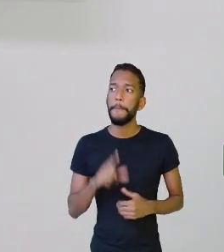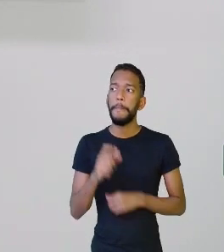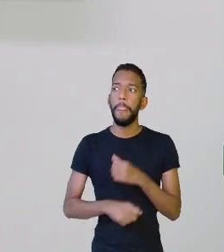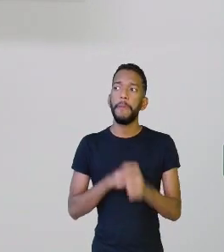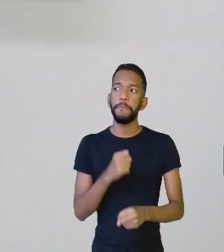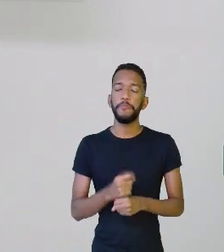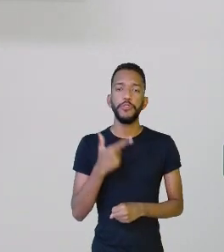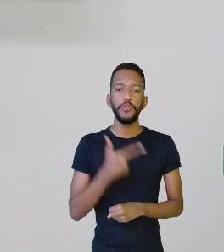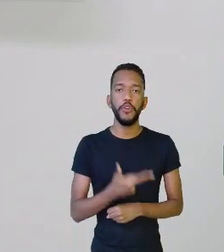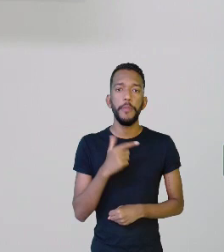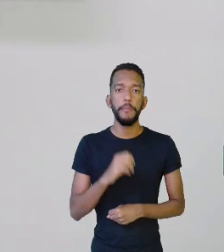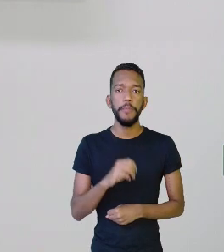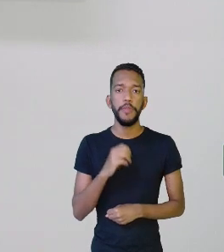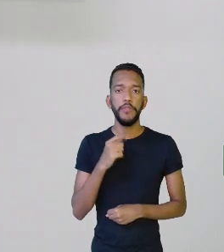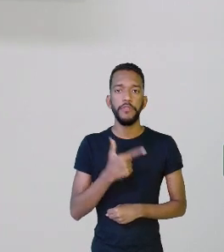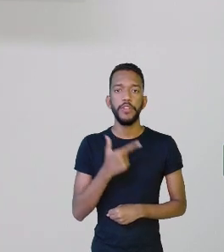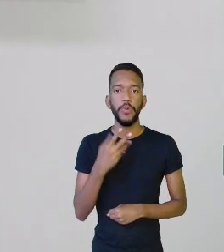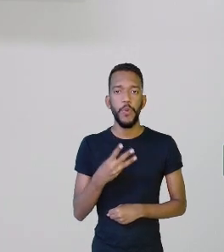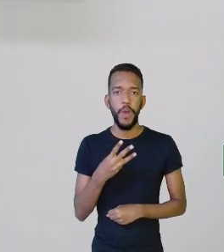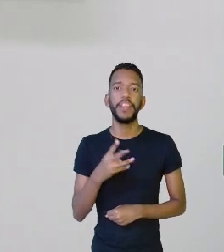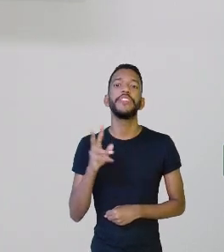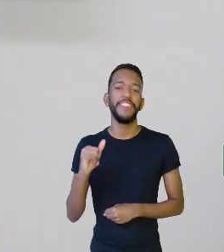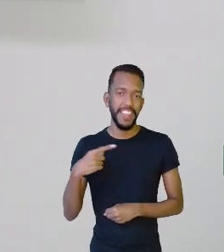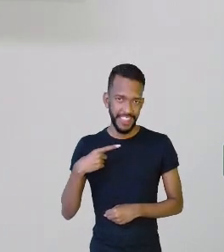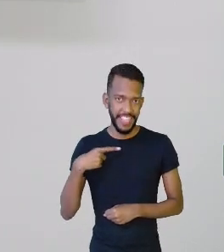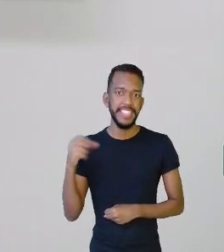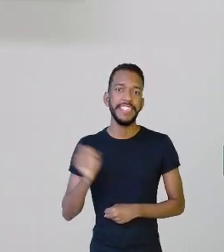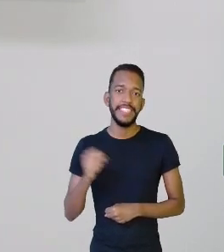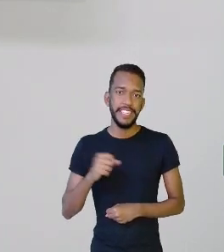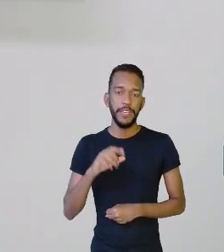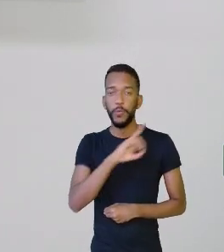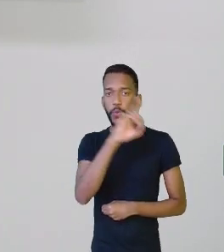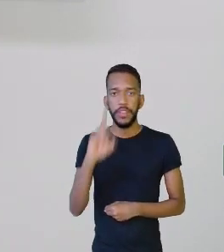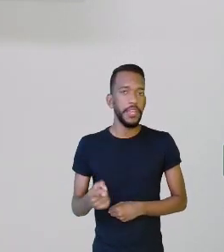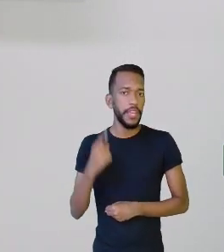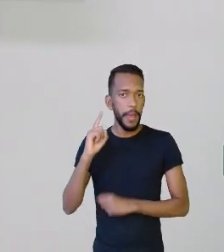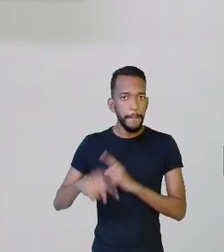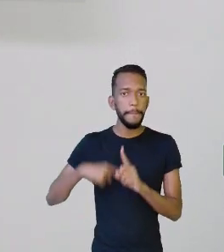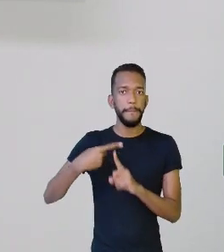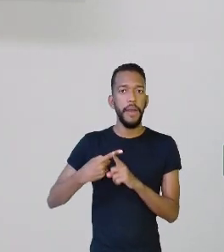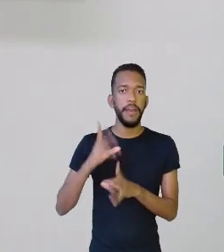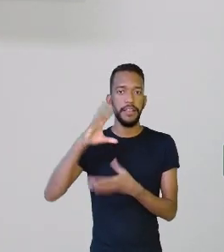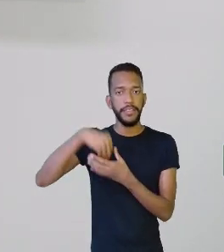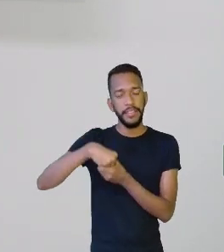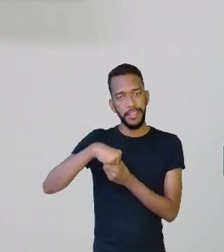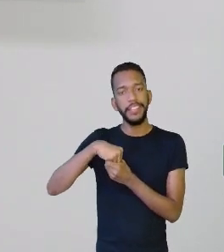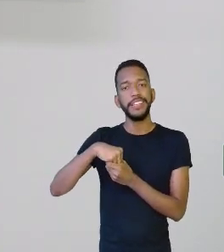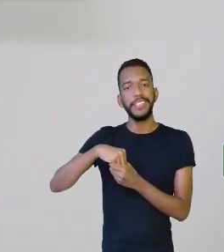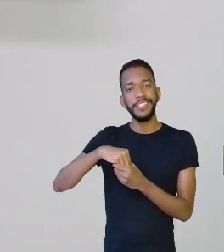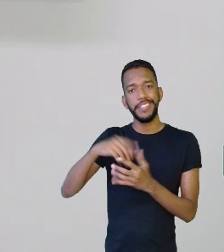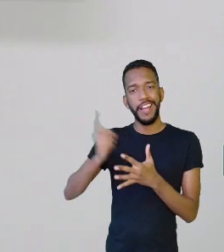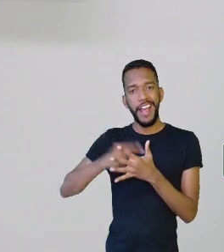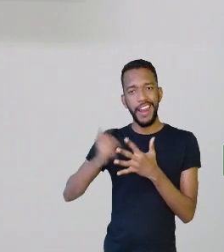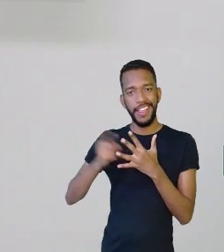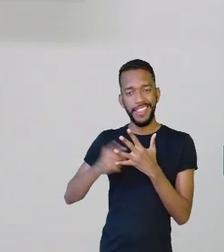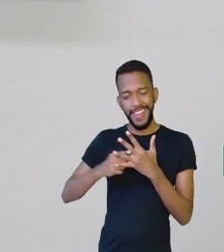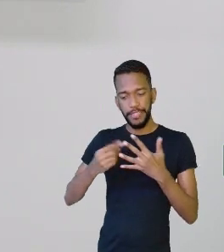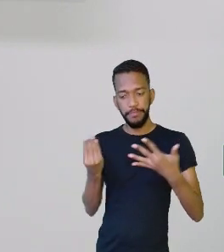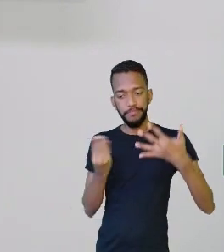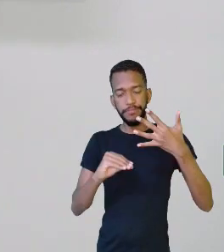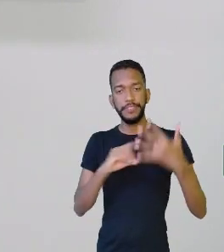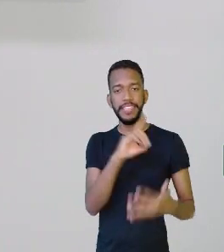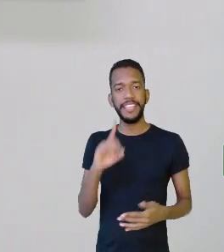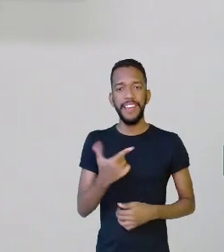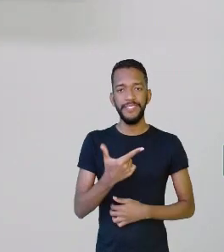de 2024, nós teremos um dia a mais no calendário. Estará lá no dia